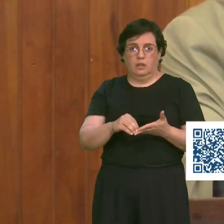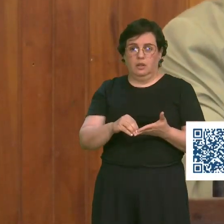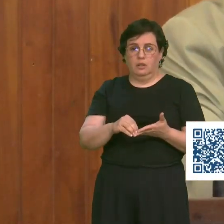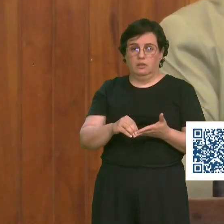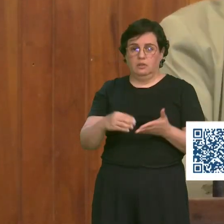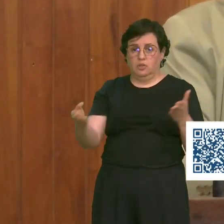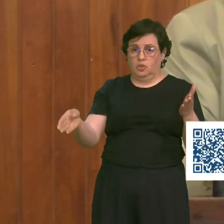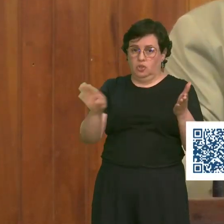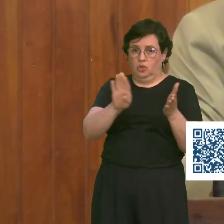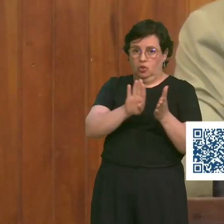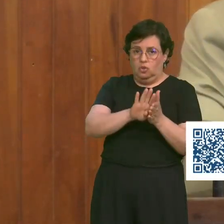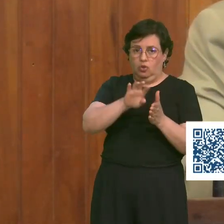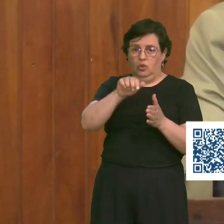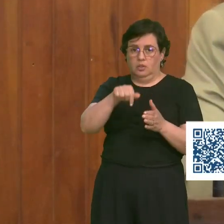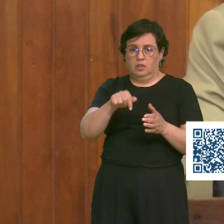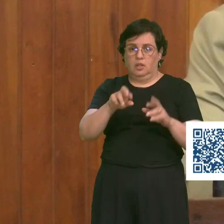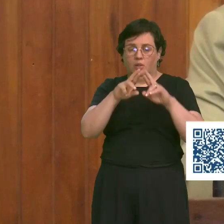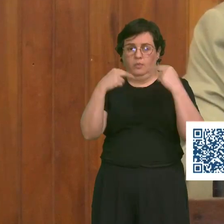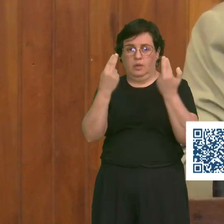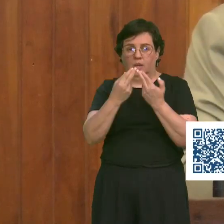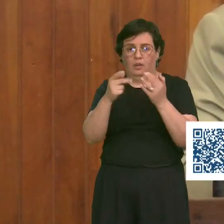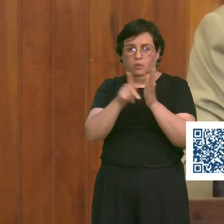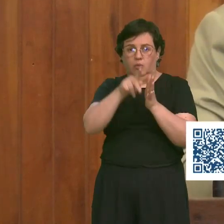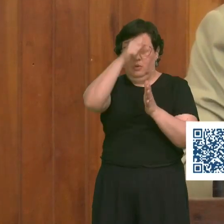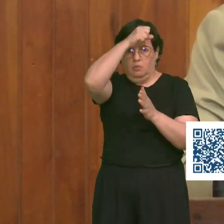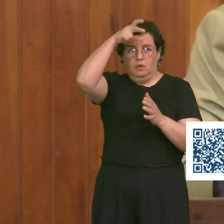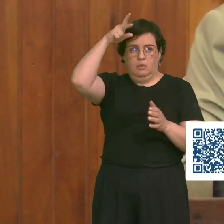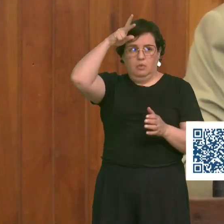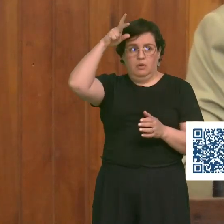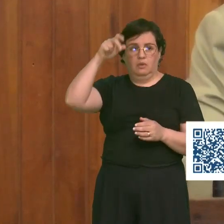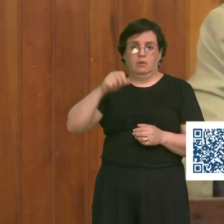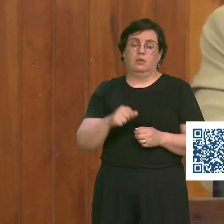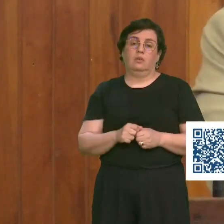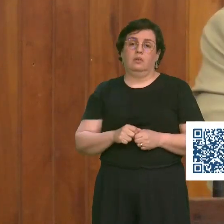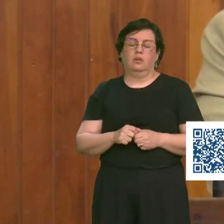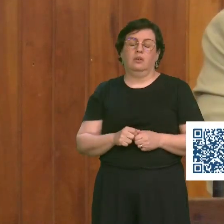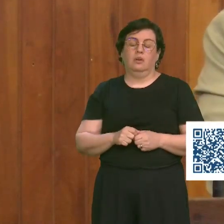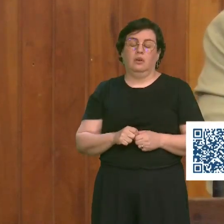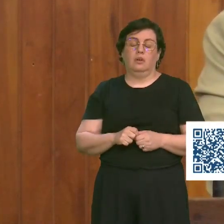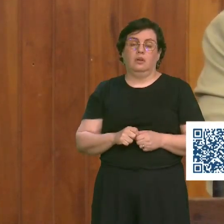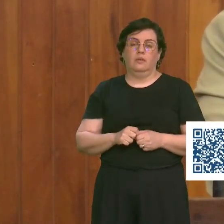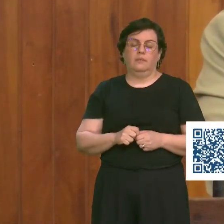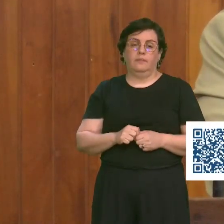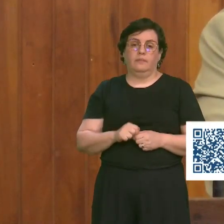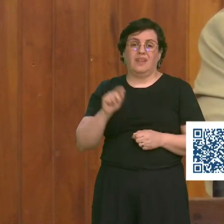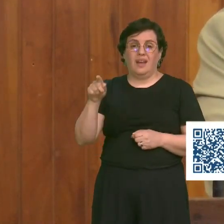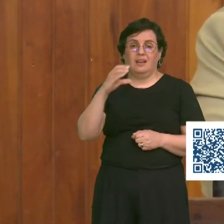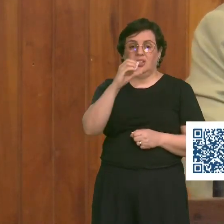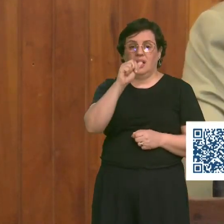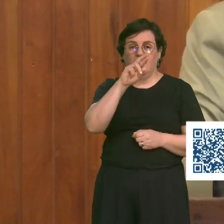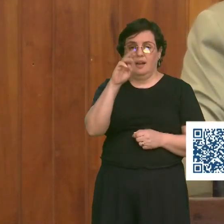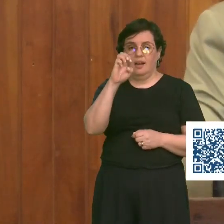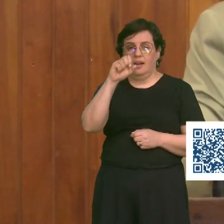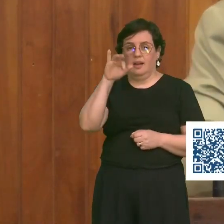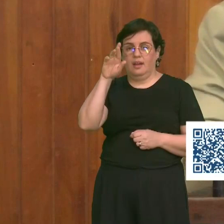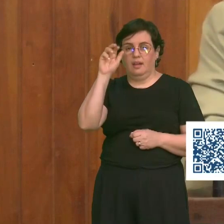para casa numa sessão da prefeitura que já geravam a economia porque ela é servidora de carreira